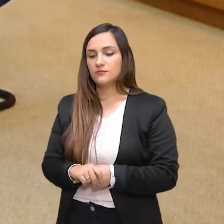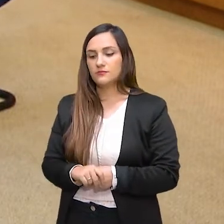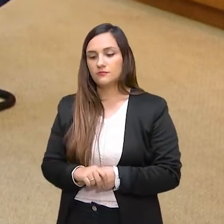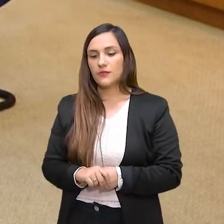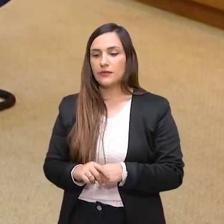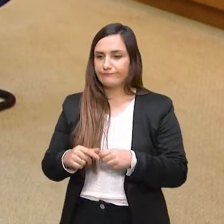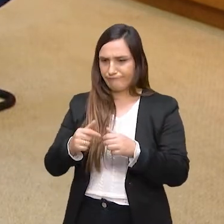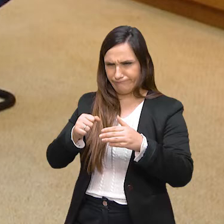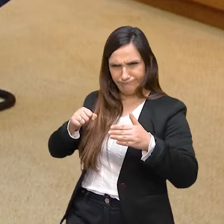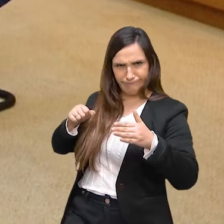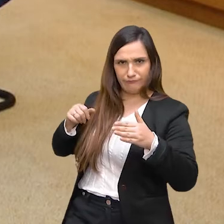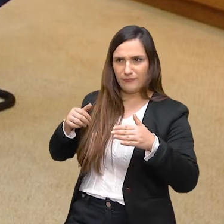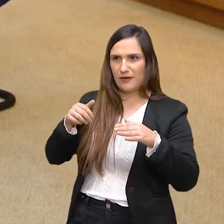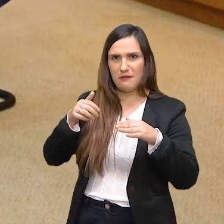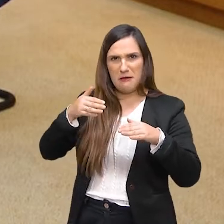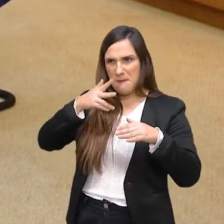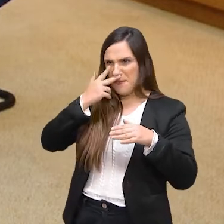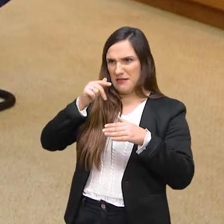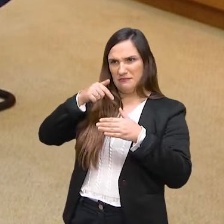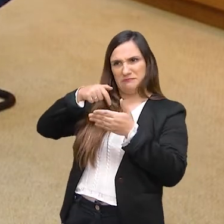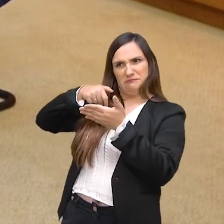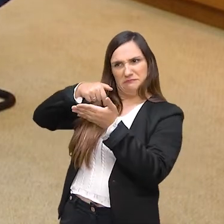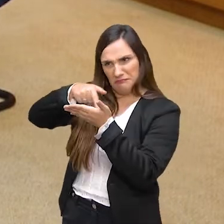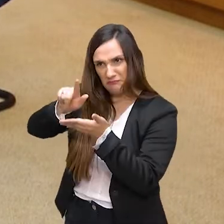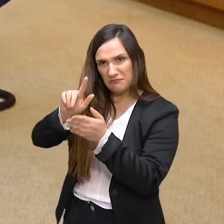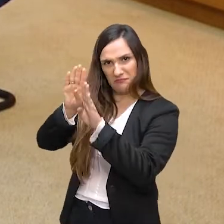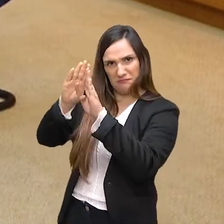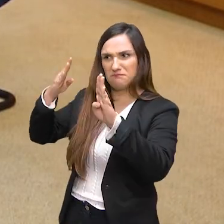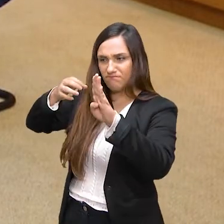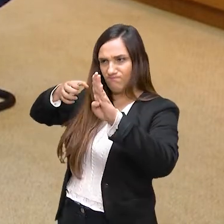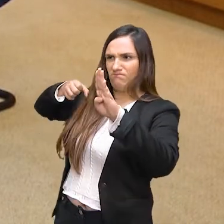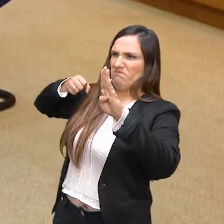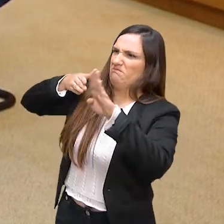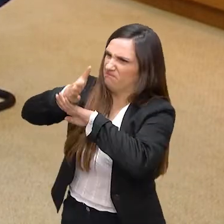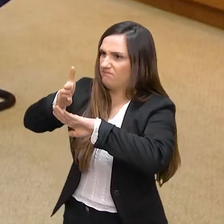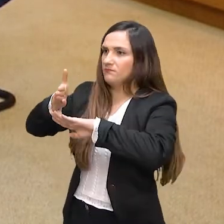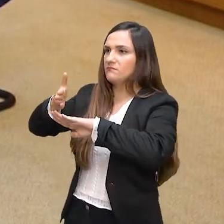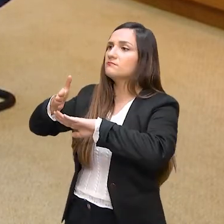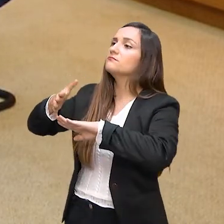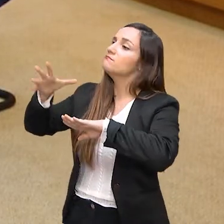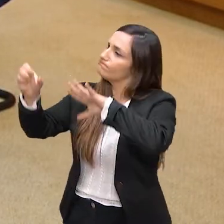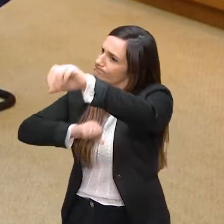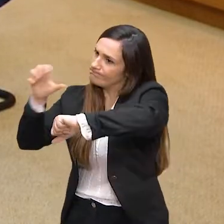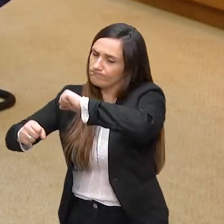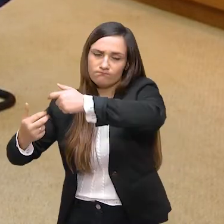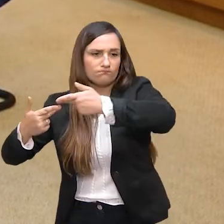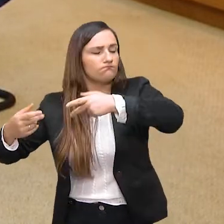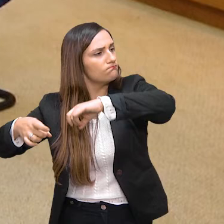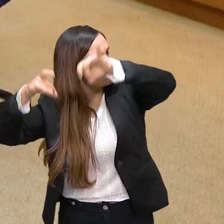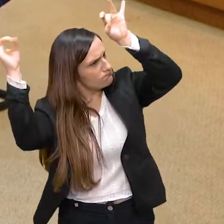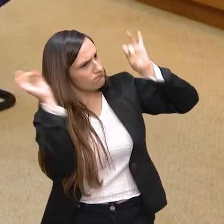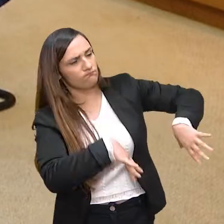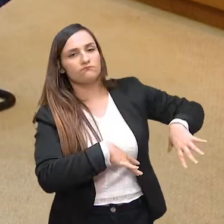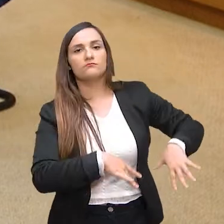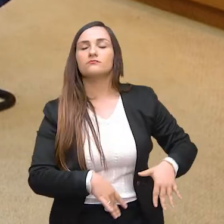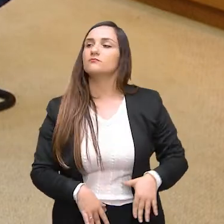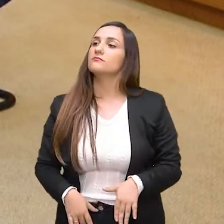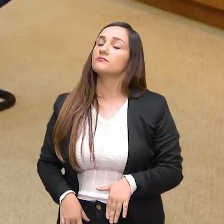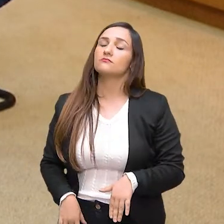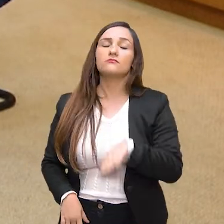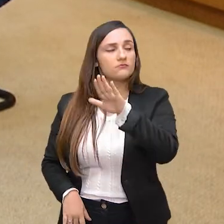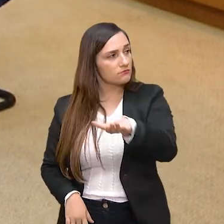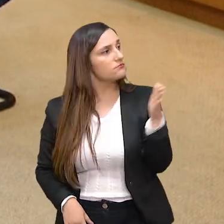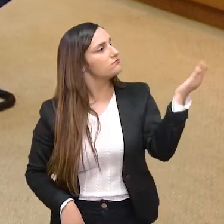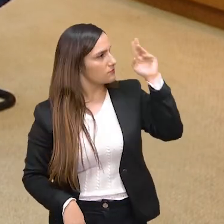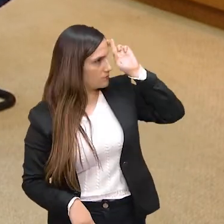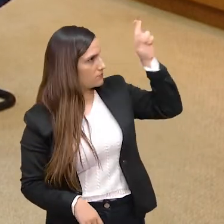que for, e arromba a porta, tira a pessoa de dentro da casa, se estiver lá, tira todos os bens dessa pessoa, joga no meio da rua e põe lá